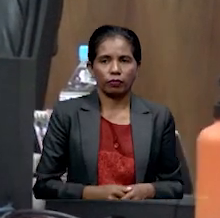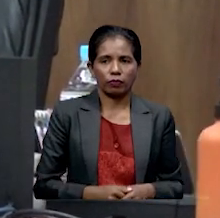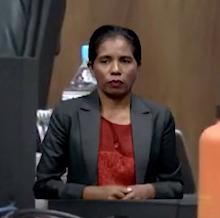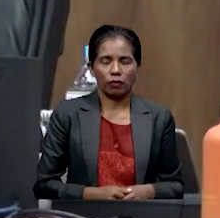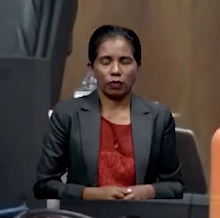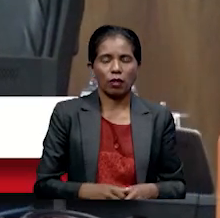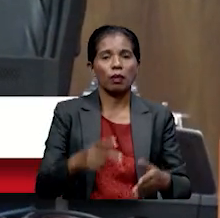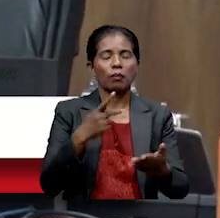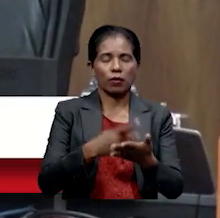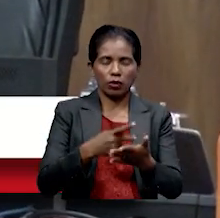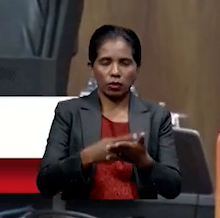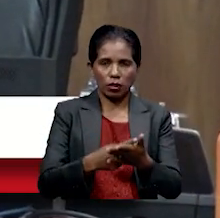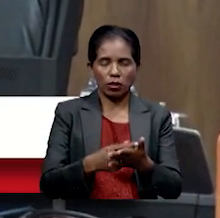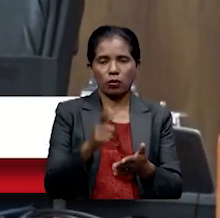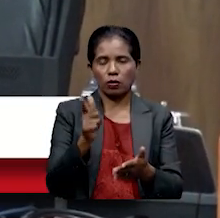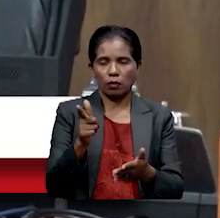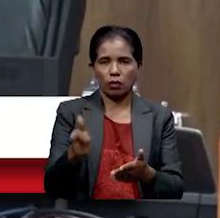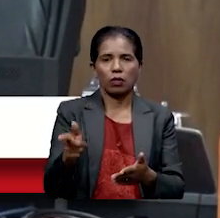Projeto de resolução número 101